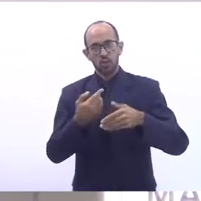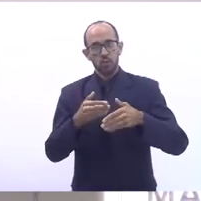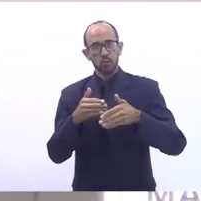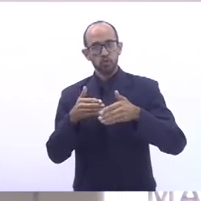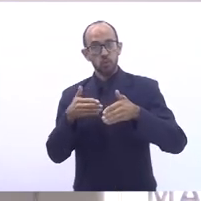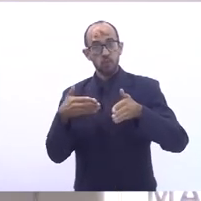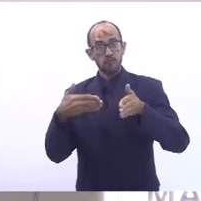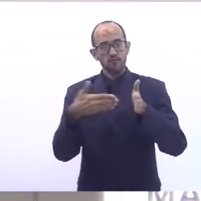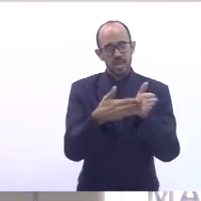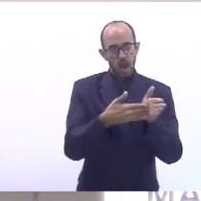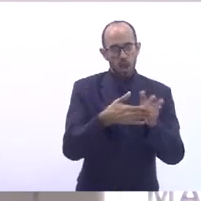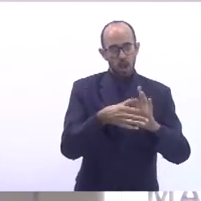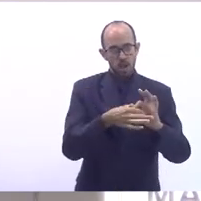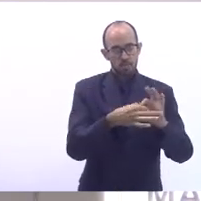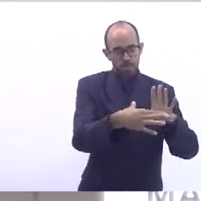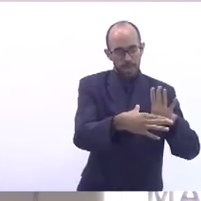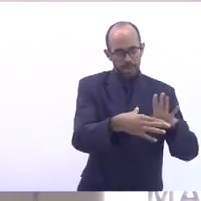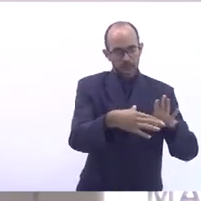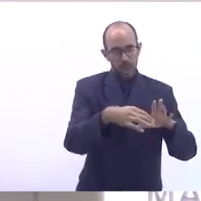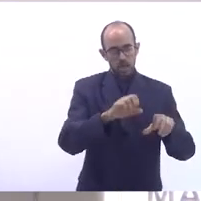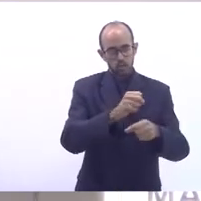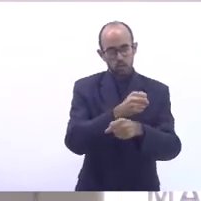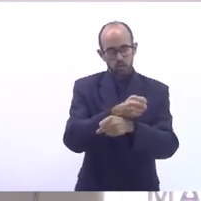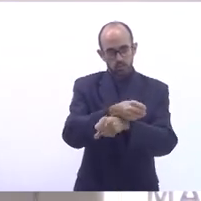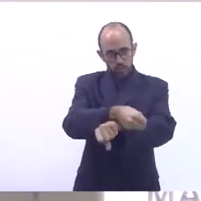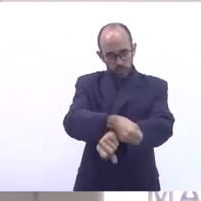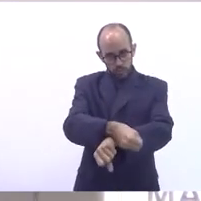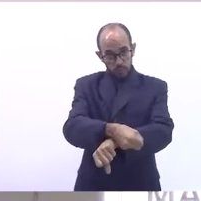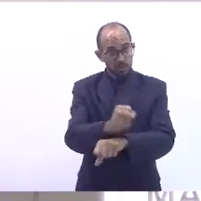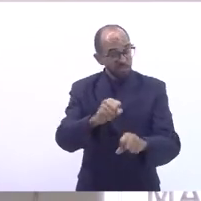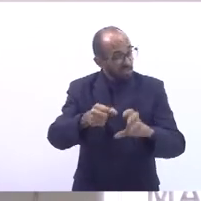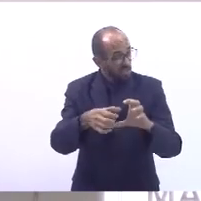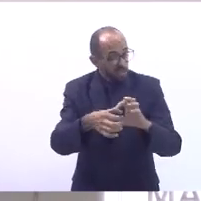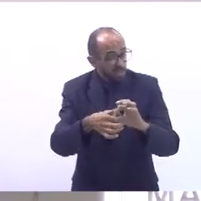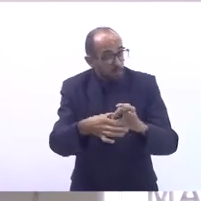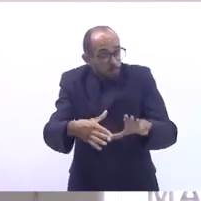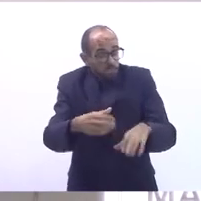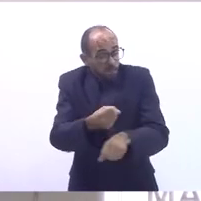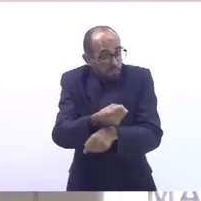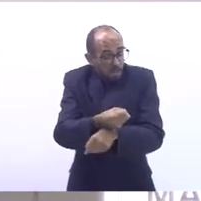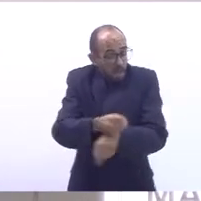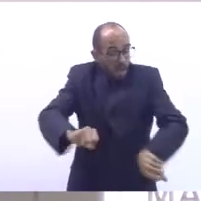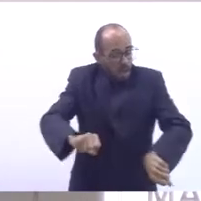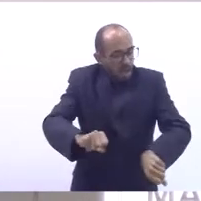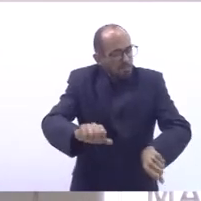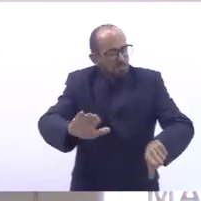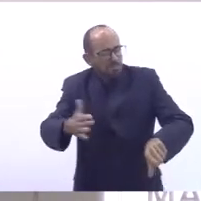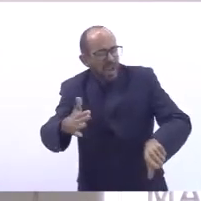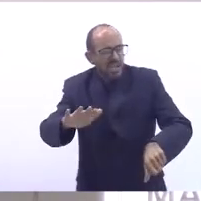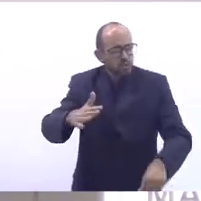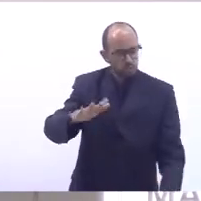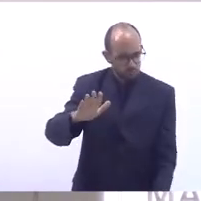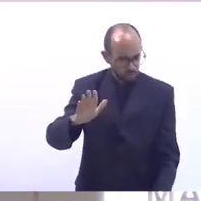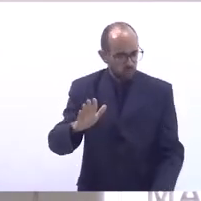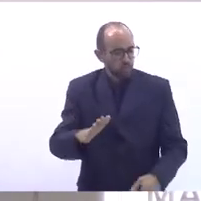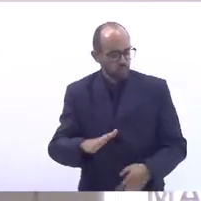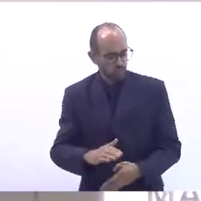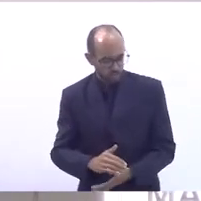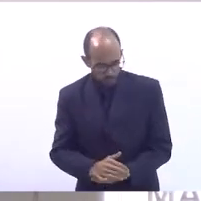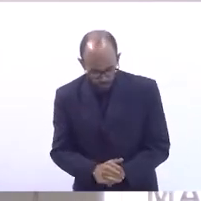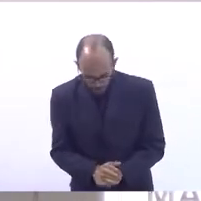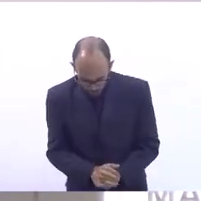a libertar os escravos em libertar entre as 2 né colocando muita entre a gente fez aí